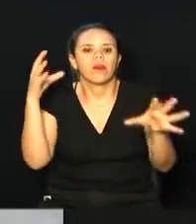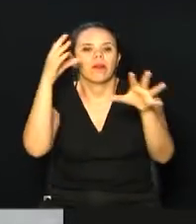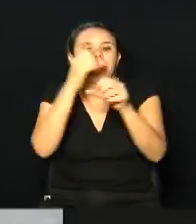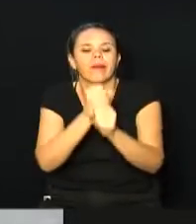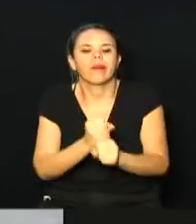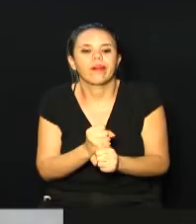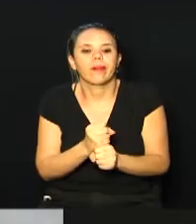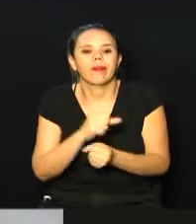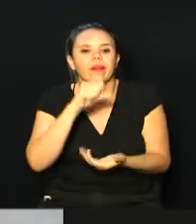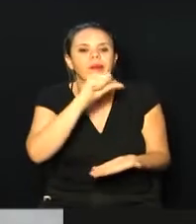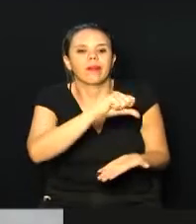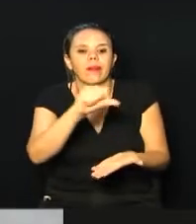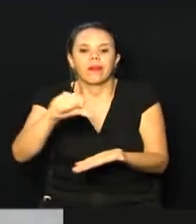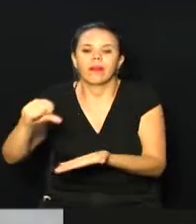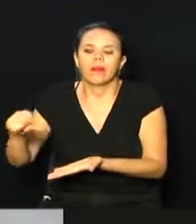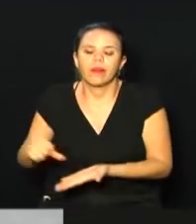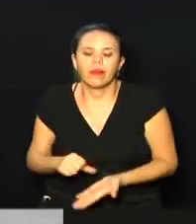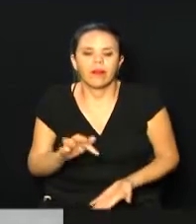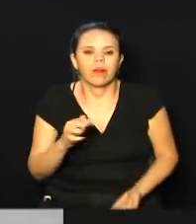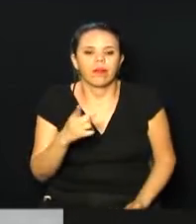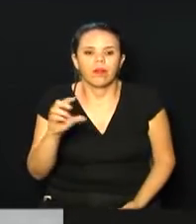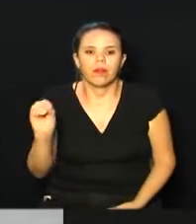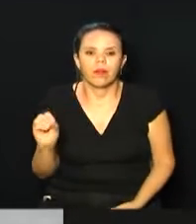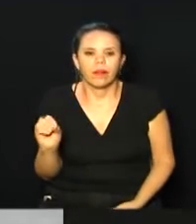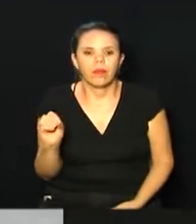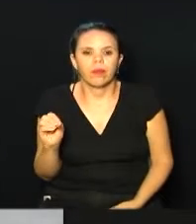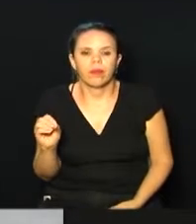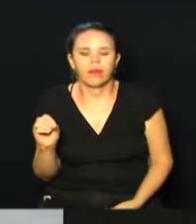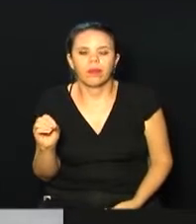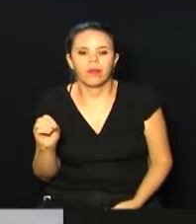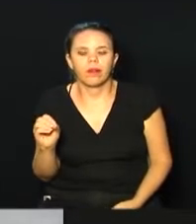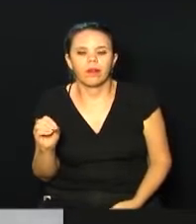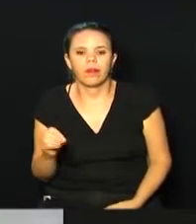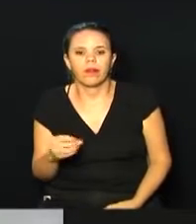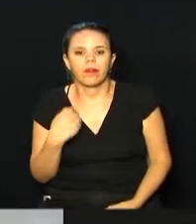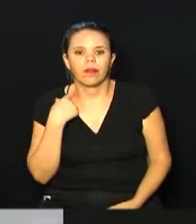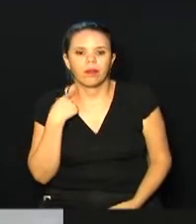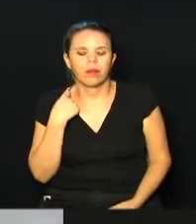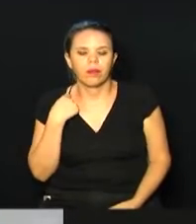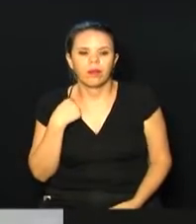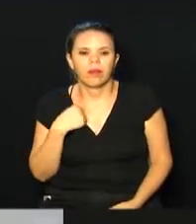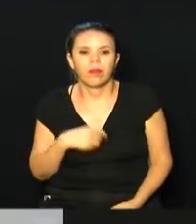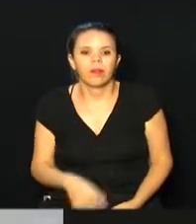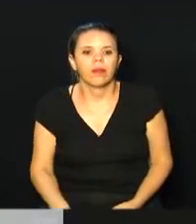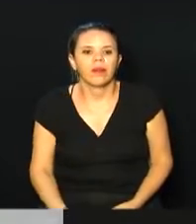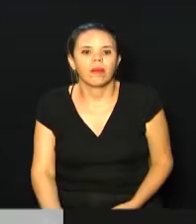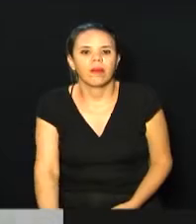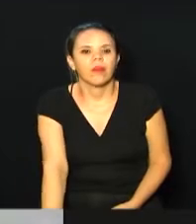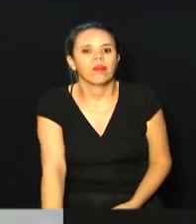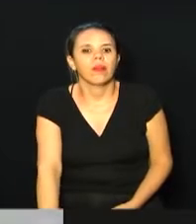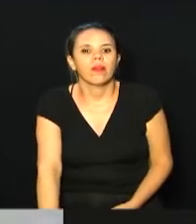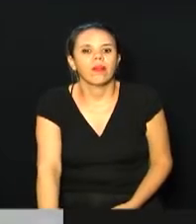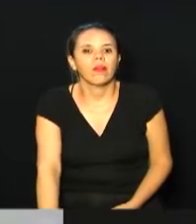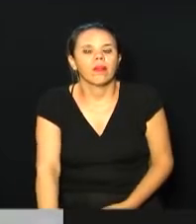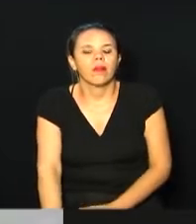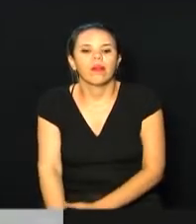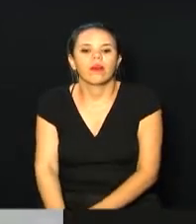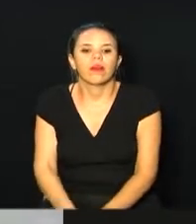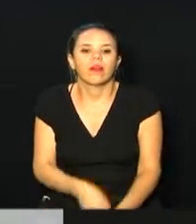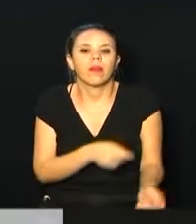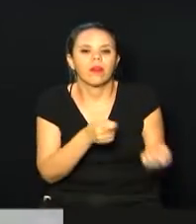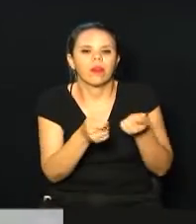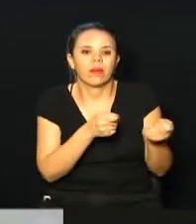na região do São Fernando. Esses piscinões lá em cima, eles vão segurar